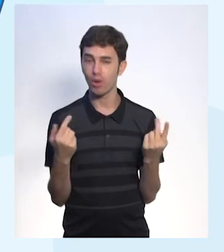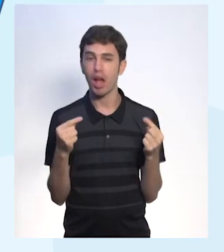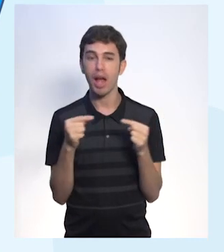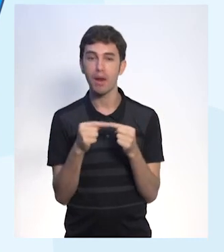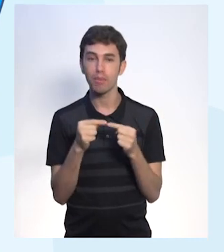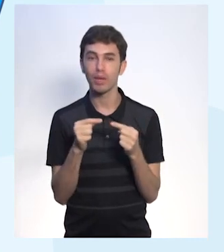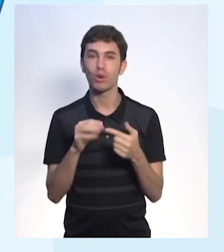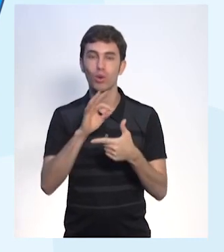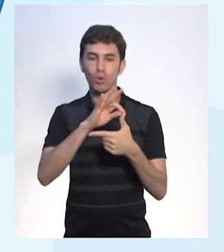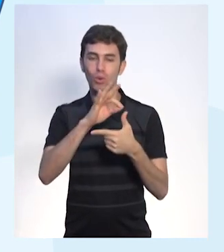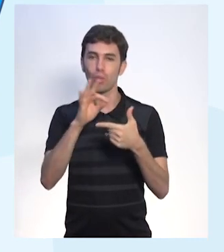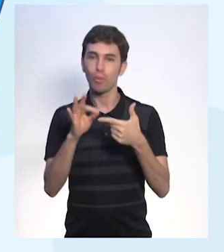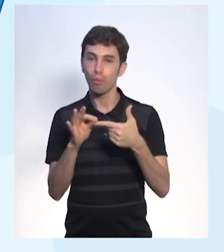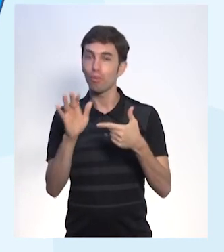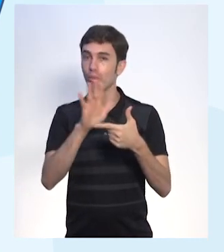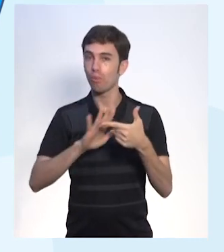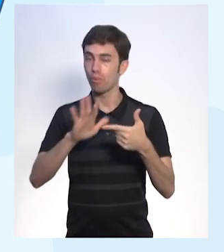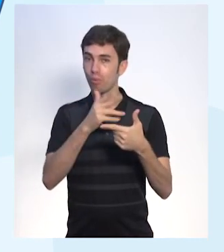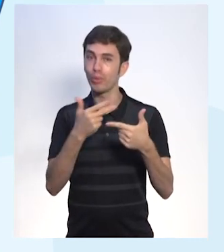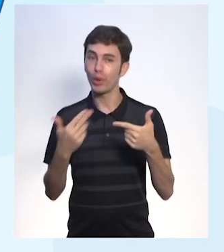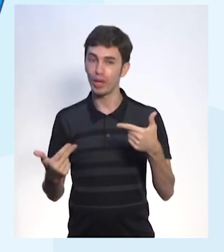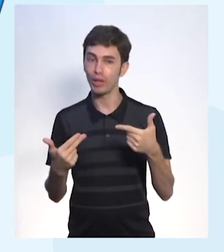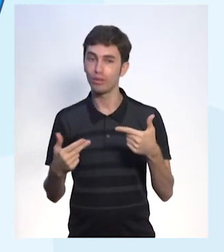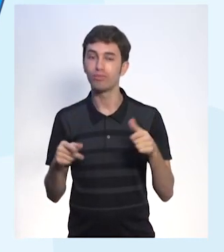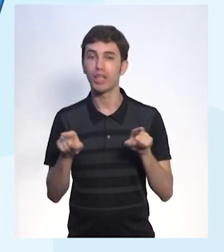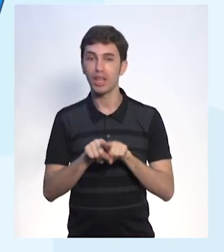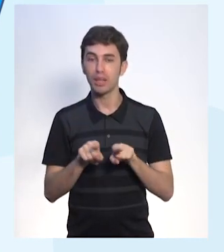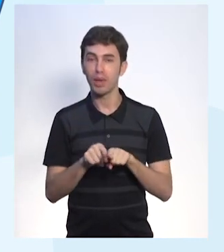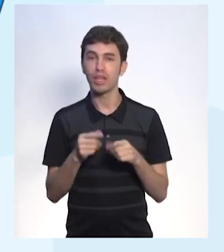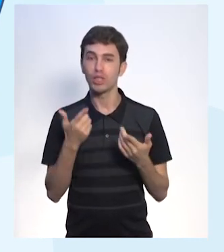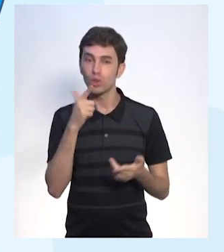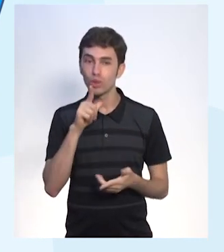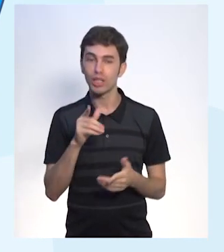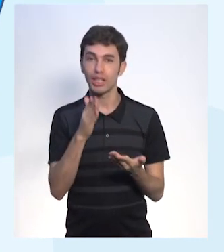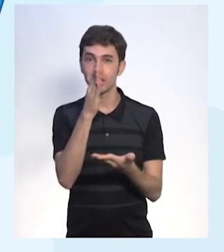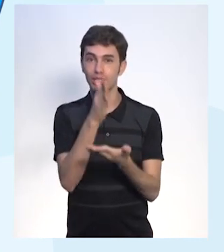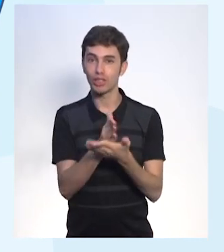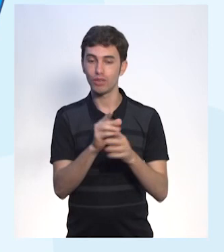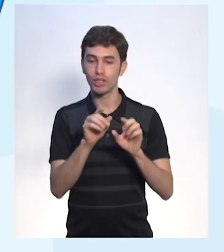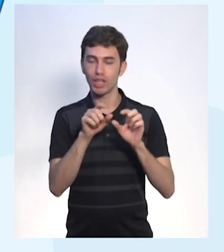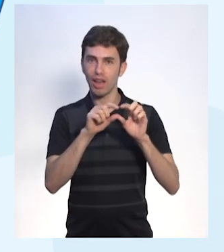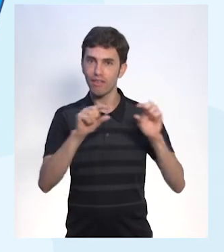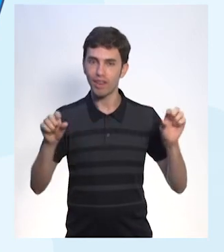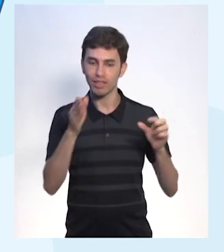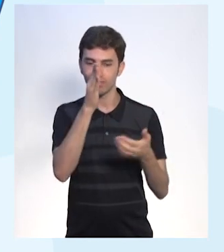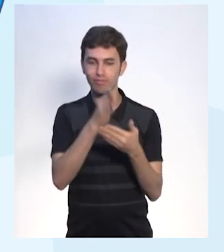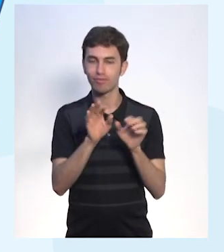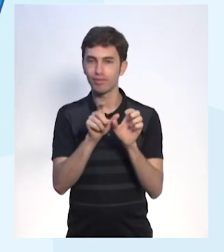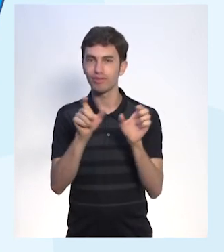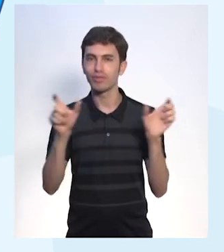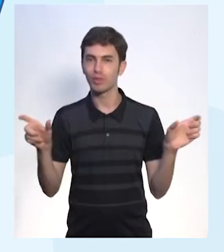chamadas de polígonos, e aqui a gente pode dividir a frase aí em duas, né? O gônus